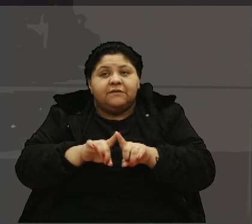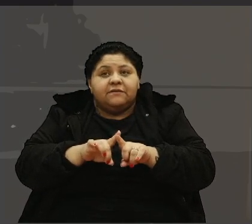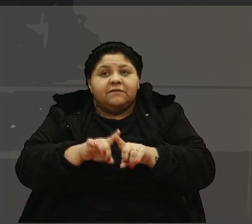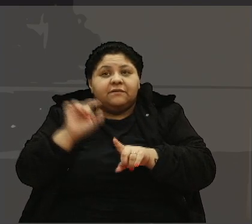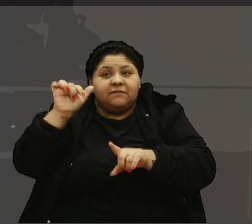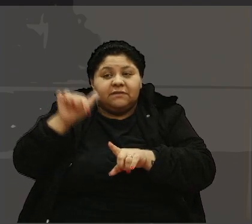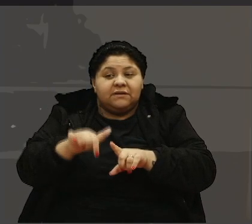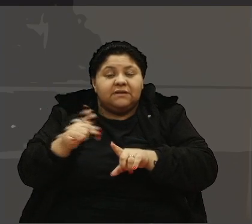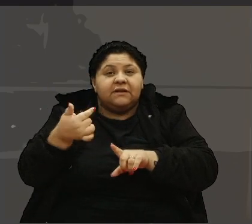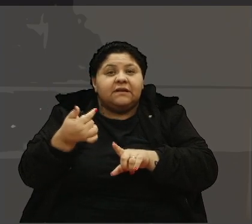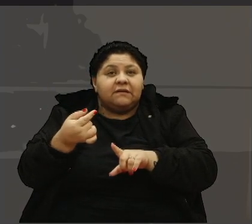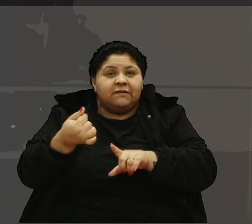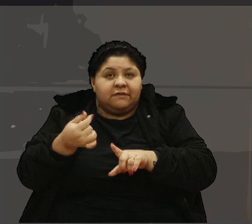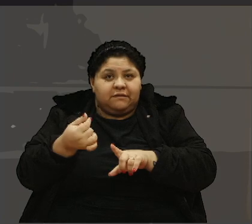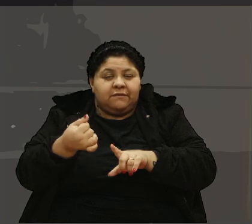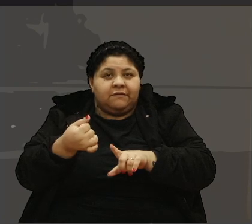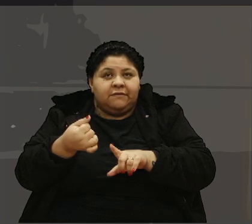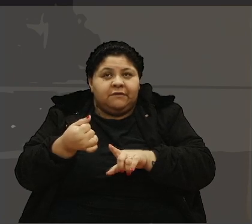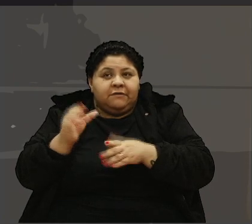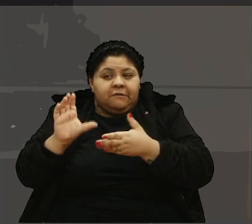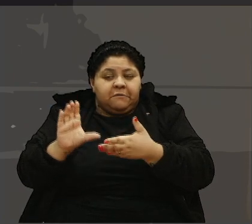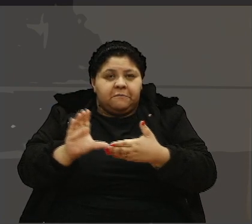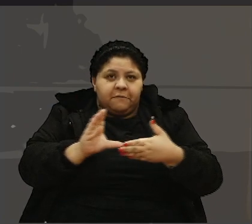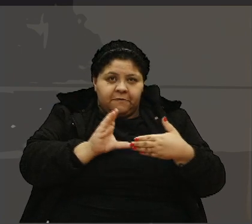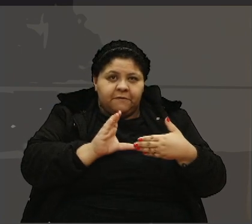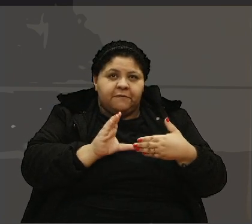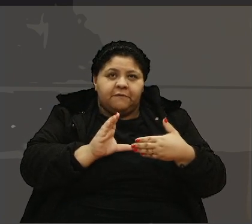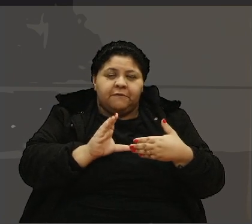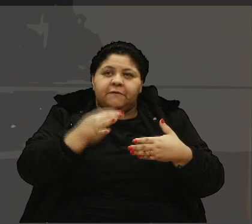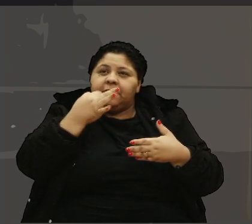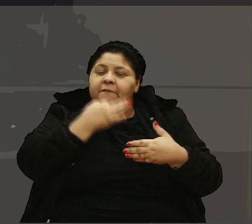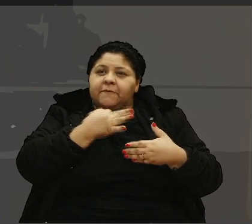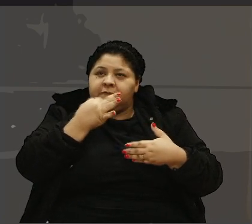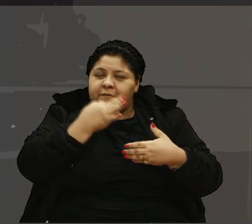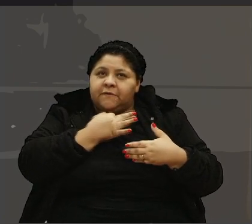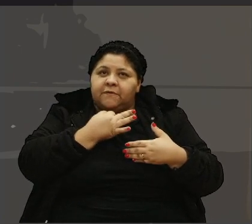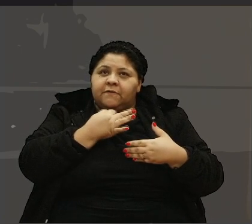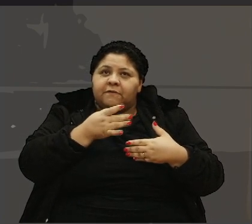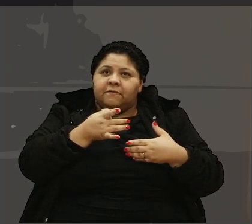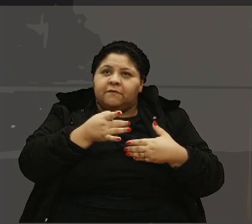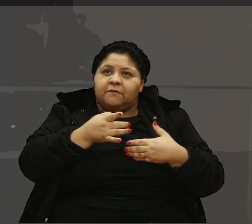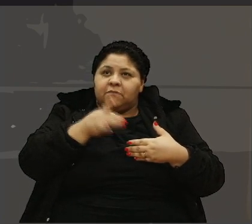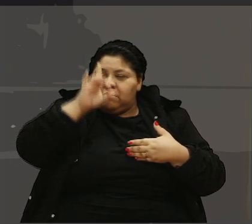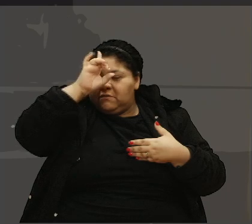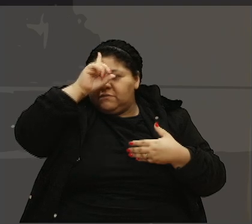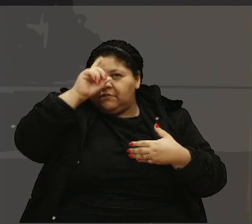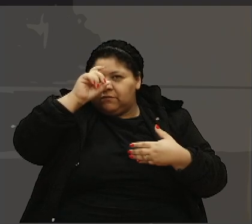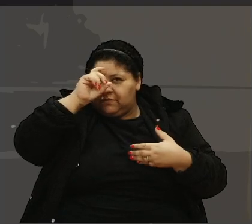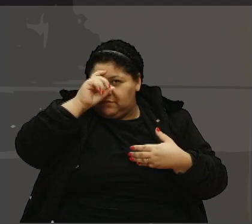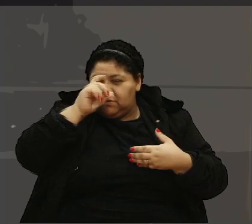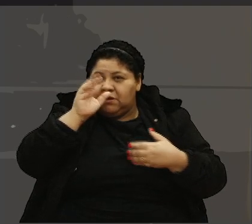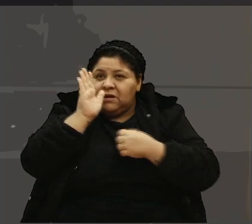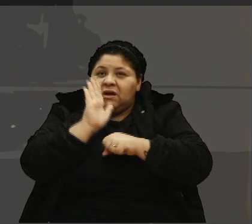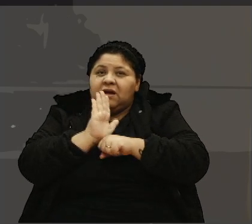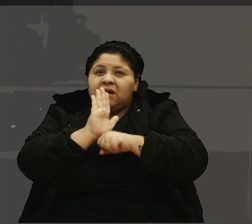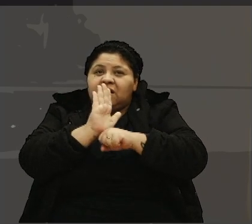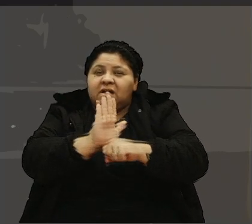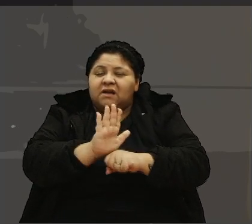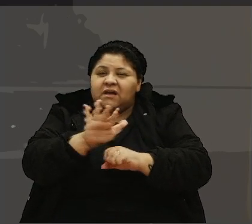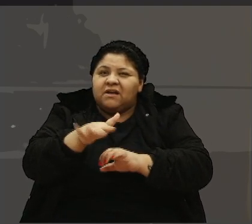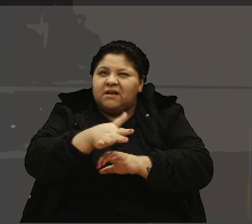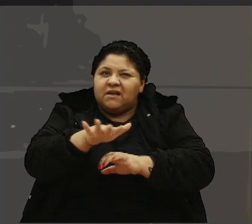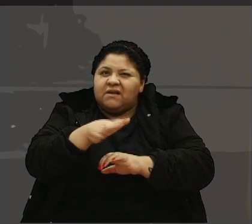esta verba que está aí sendo destinada a Caxias do Sul, para os nossos hospitais, irá beneficiar